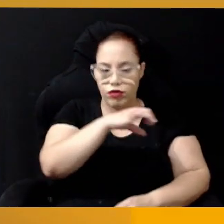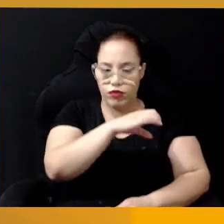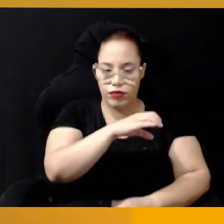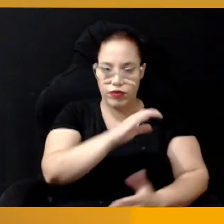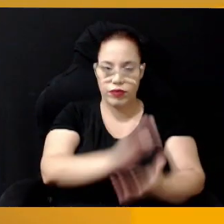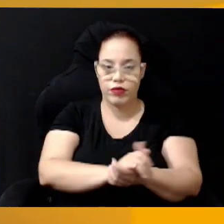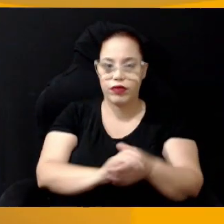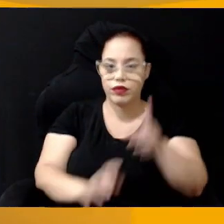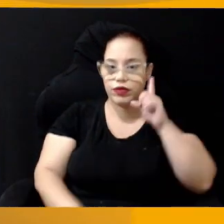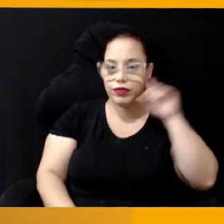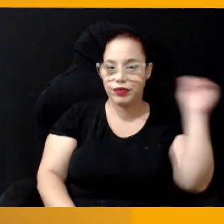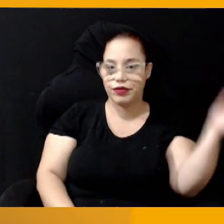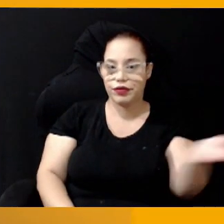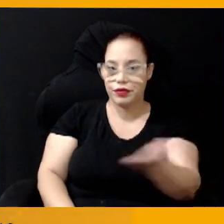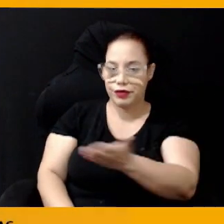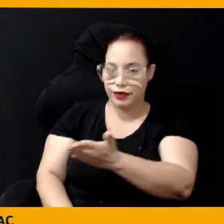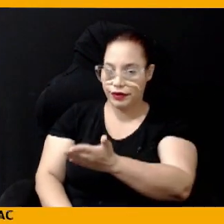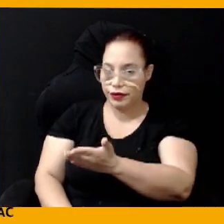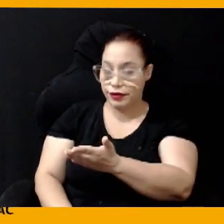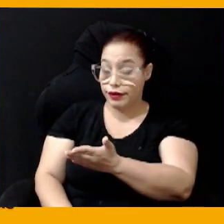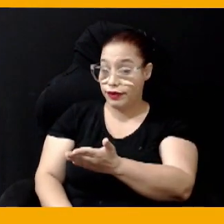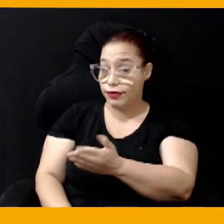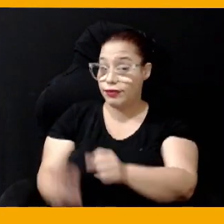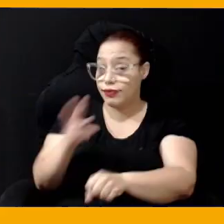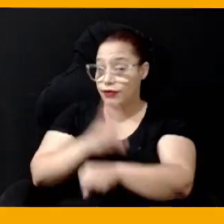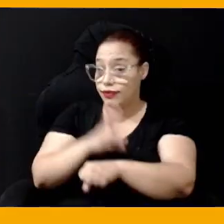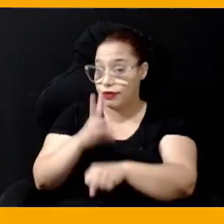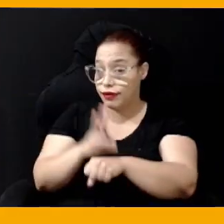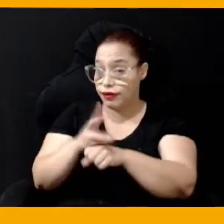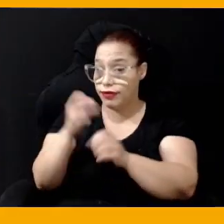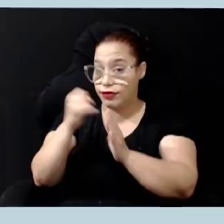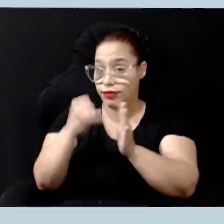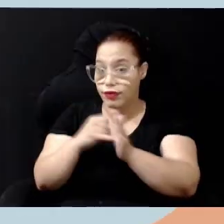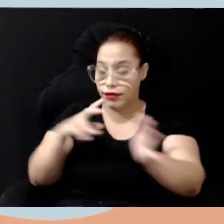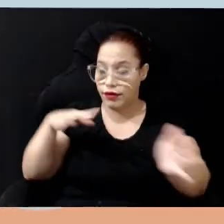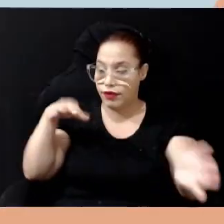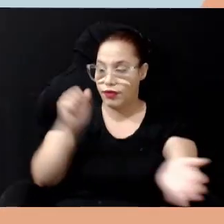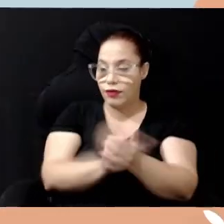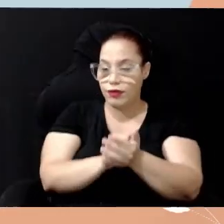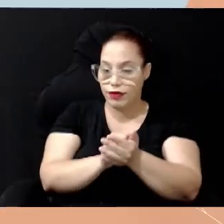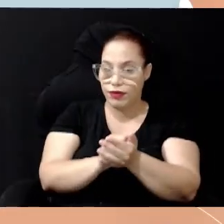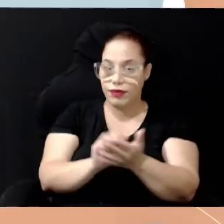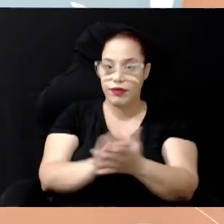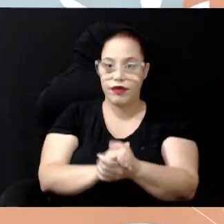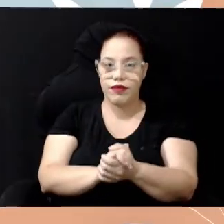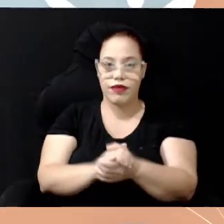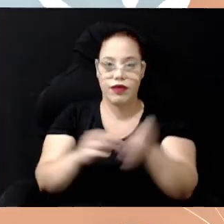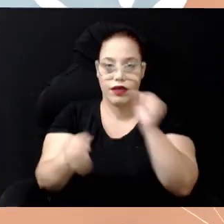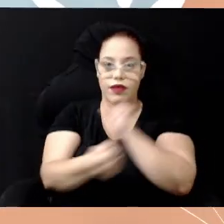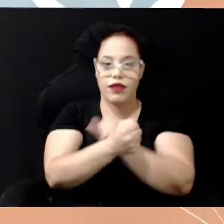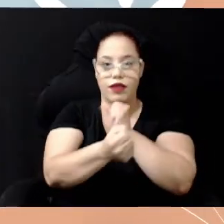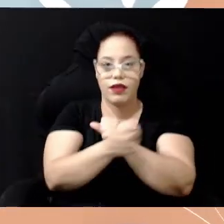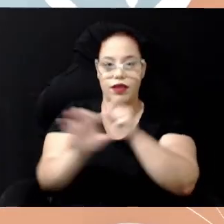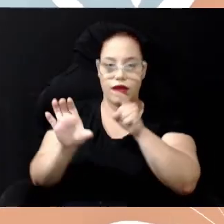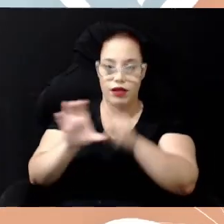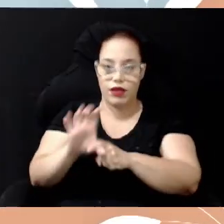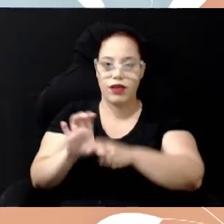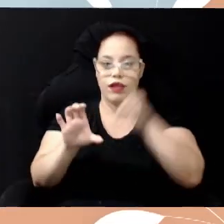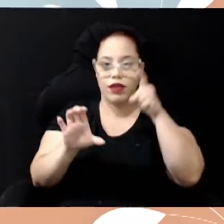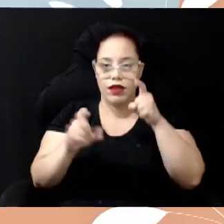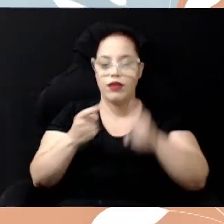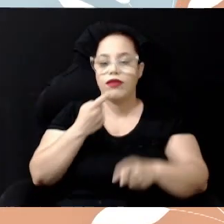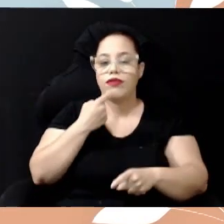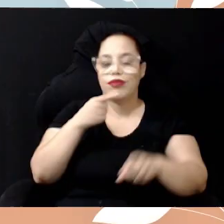de Campinas, entre no site e preencha a ficha de interesse. Os protetores independentes também têm